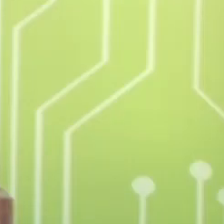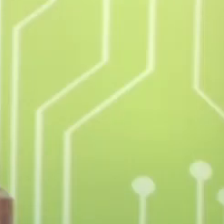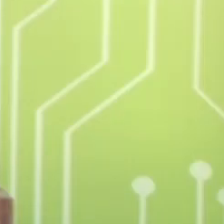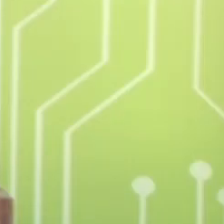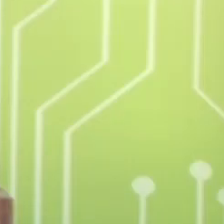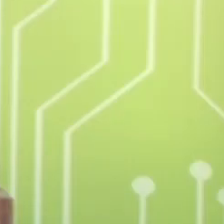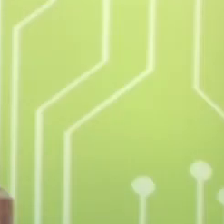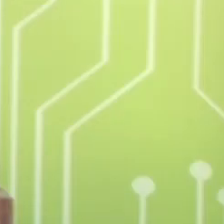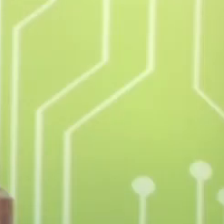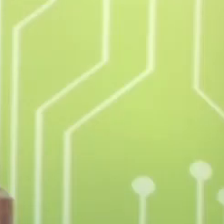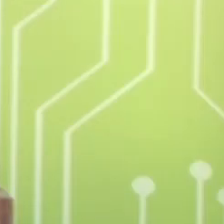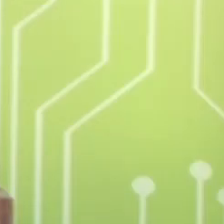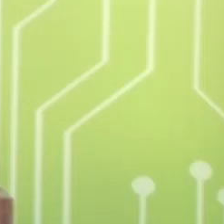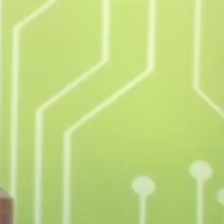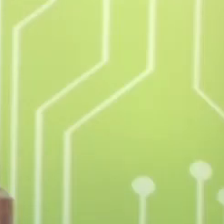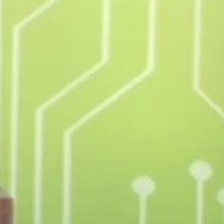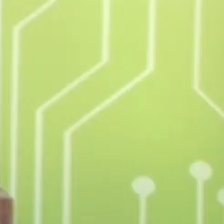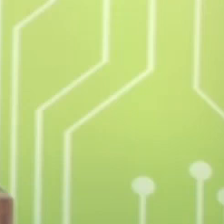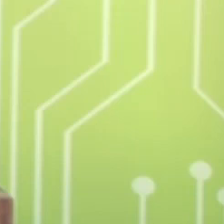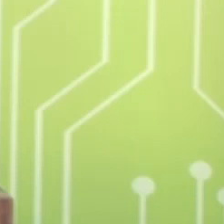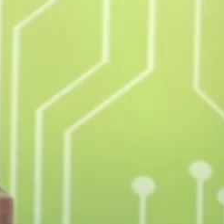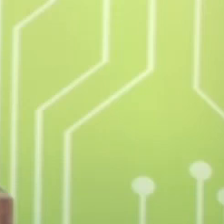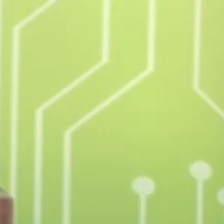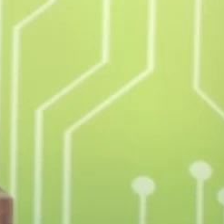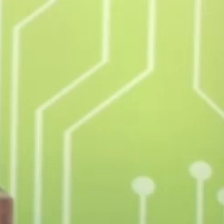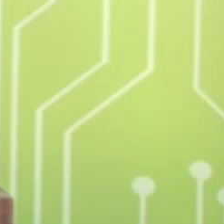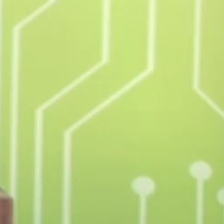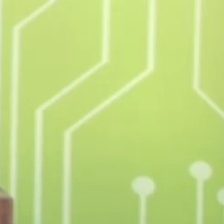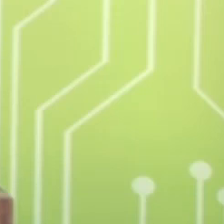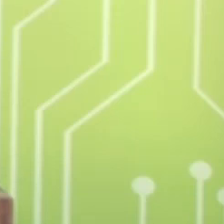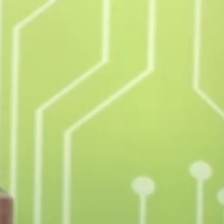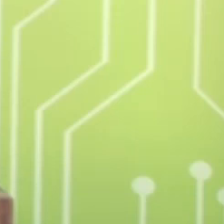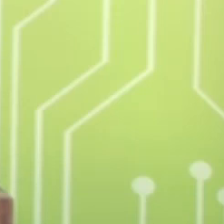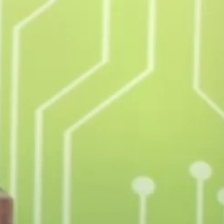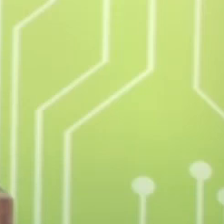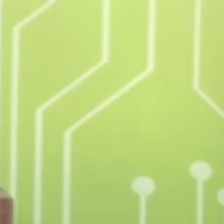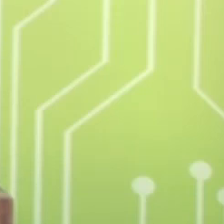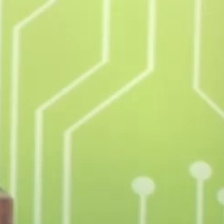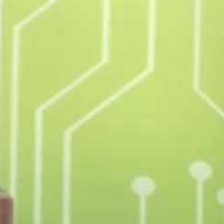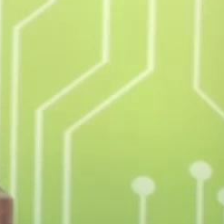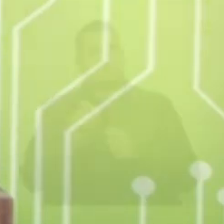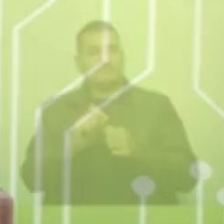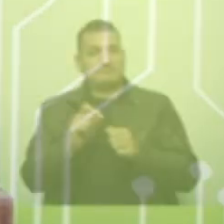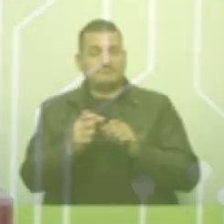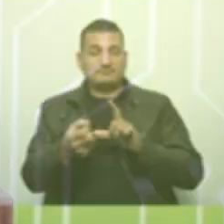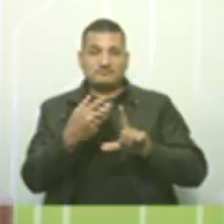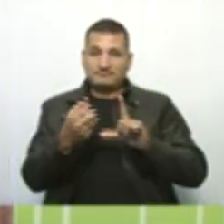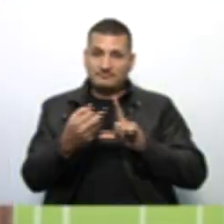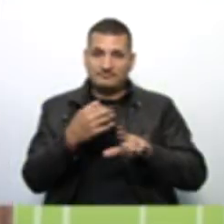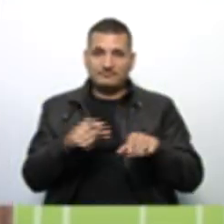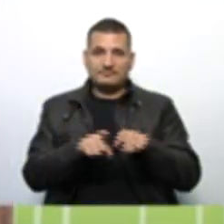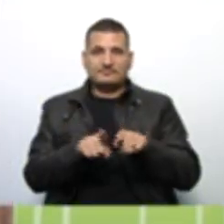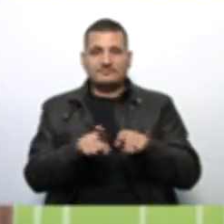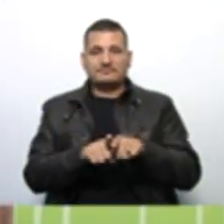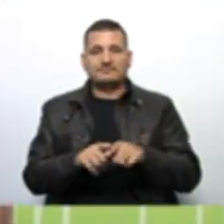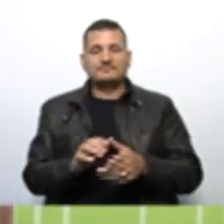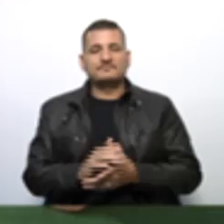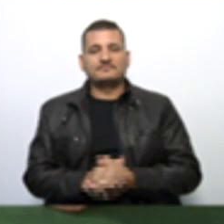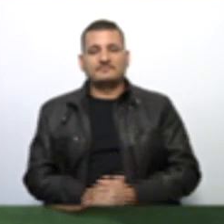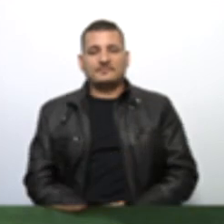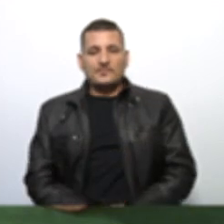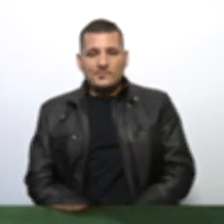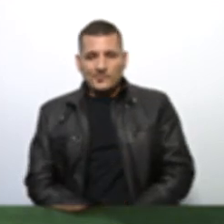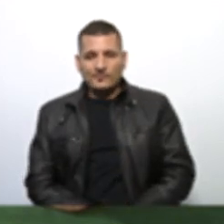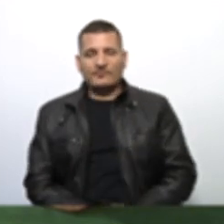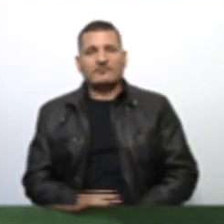Voltamos aqui para responder nossa atividade. Espero que vocês tenham participado. E aí, professor? Tem muita participação aí? Como é que está os alunos? Professor, a gente